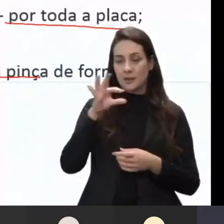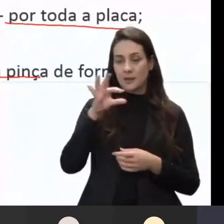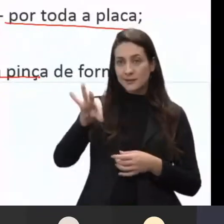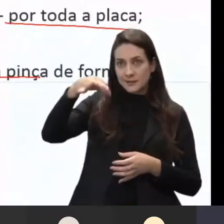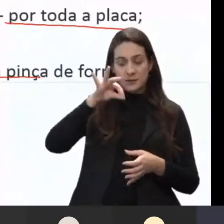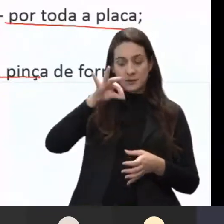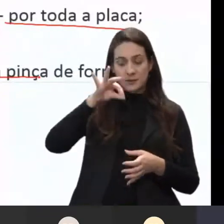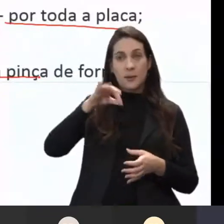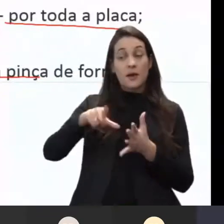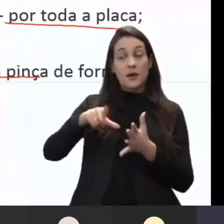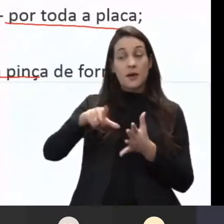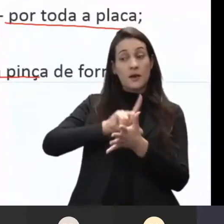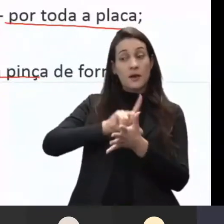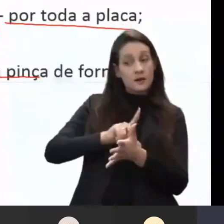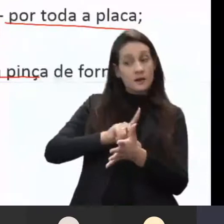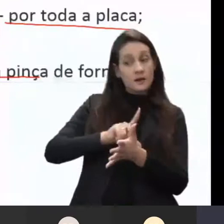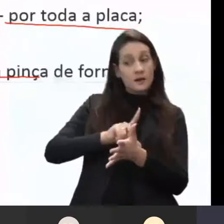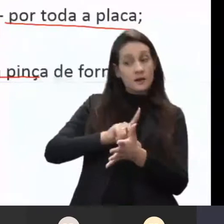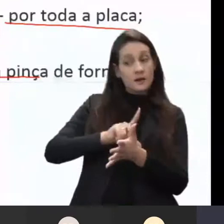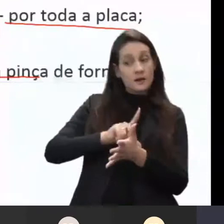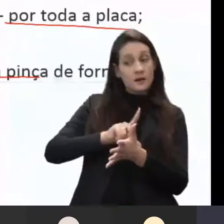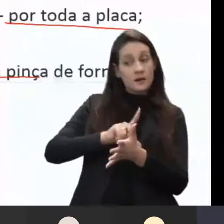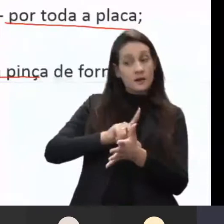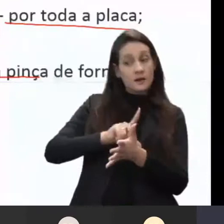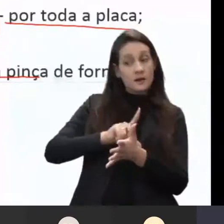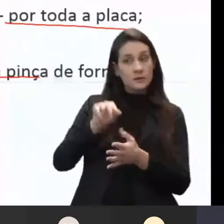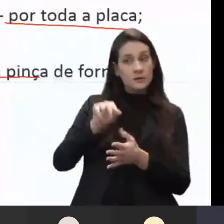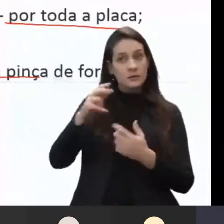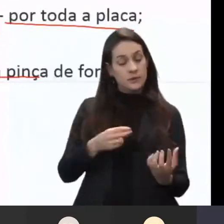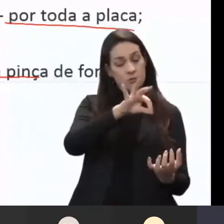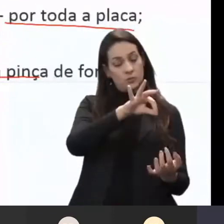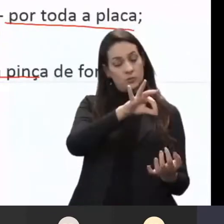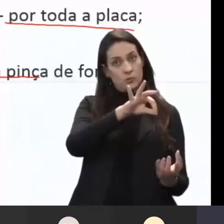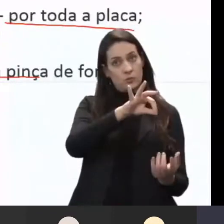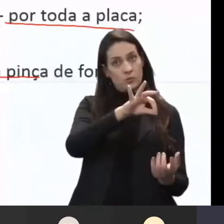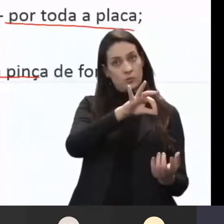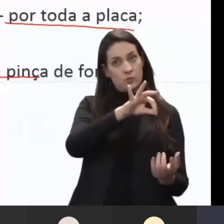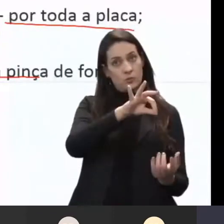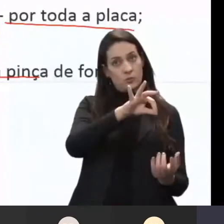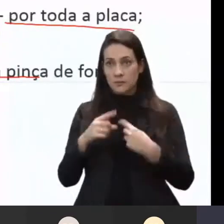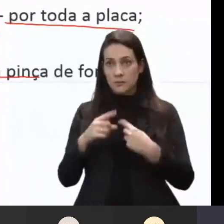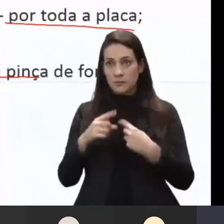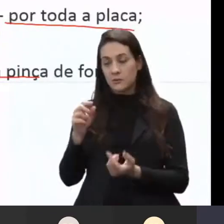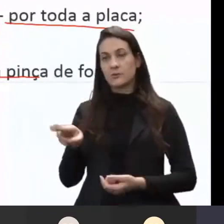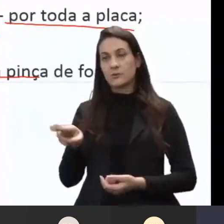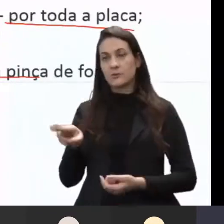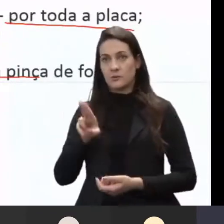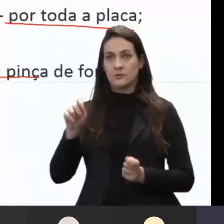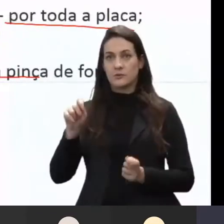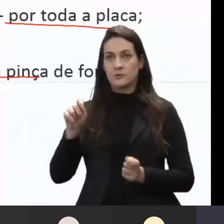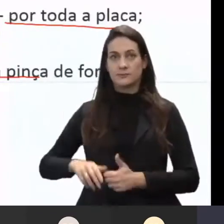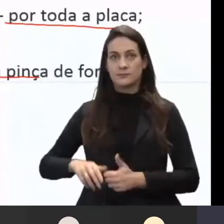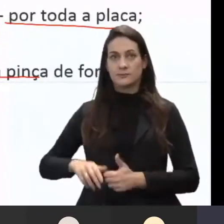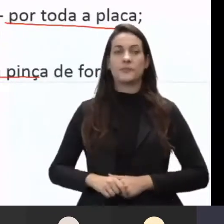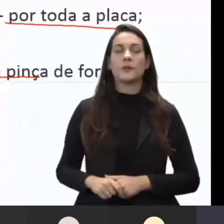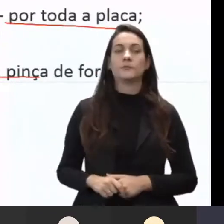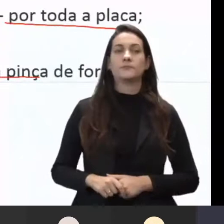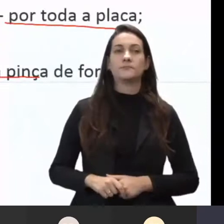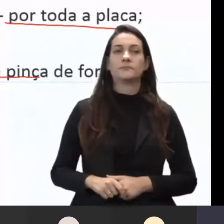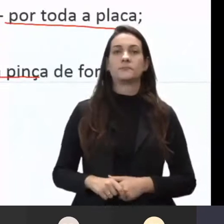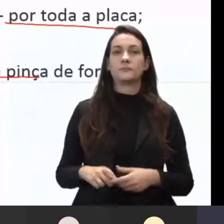esses antibióticos de forma equidistante. O que seria equidistante? É a mesma distância, tá? Então, você precisa